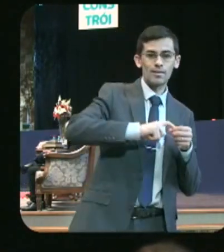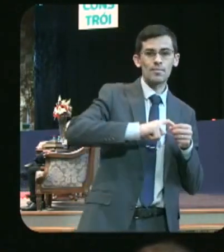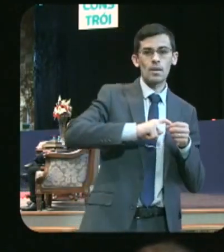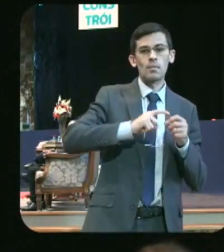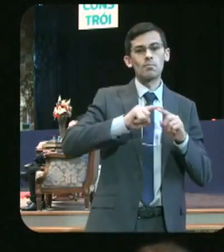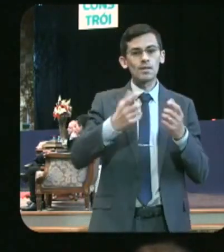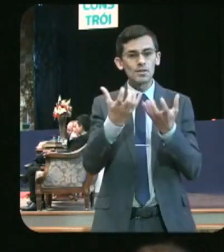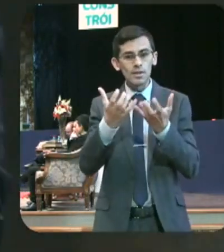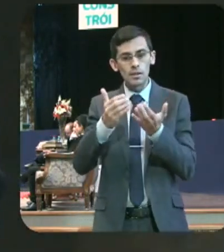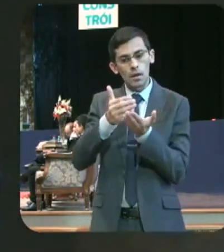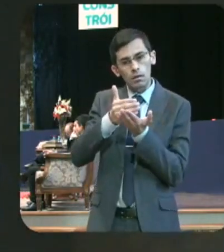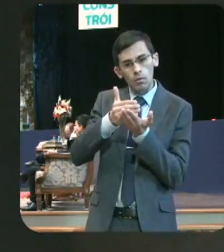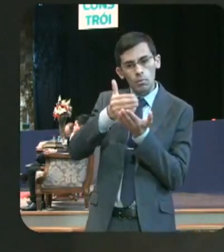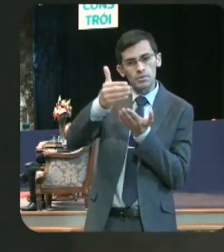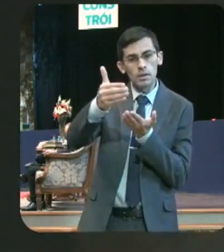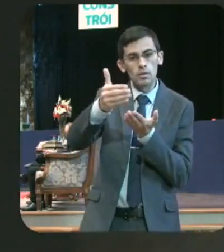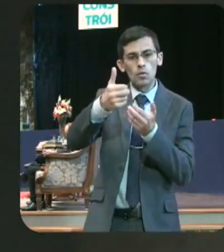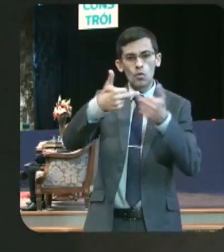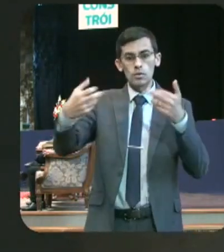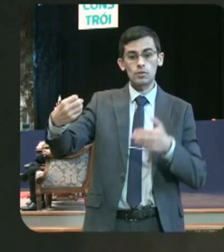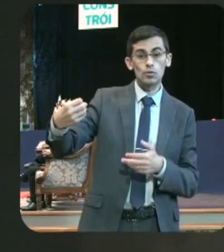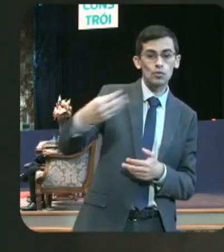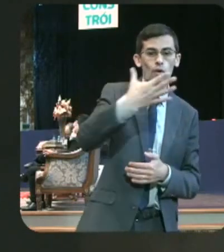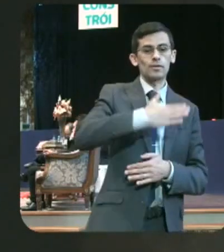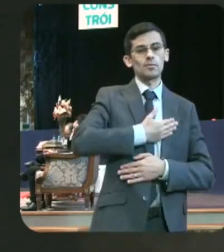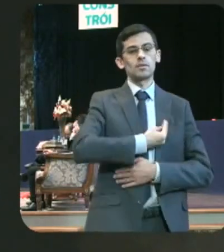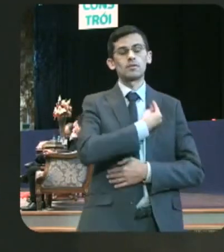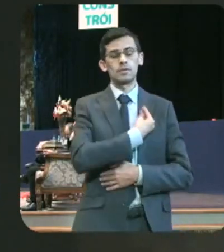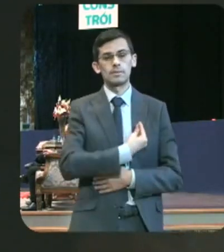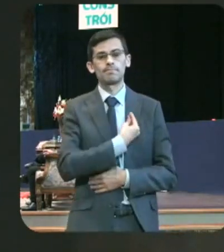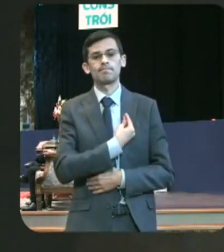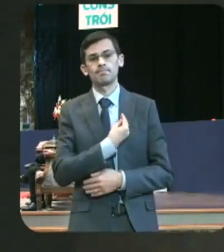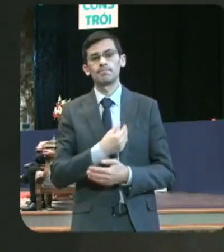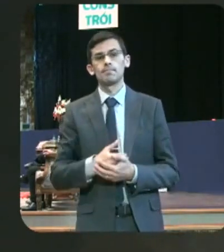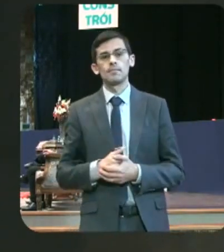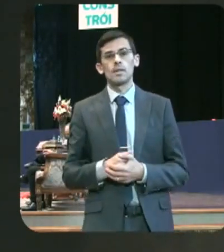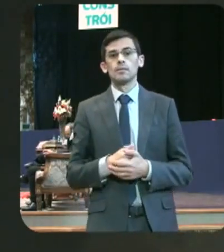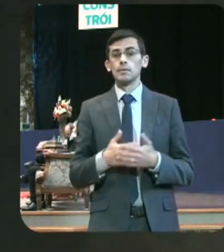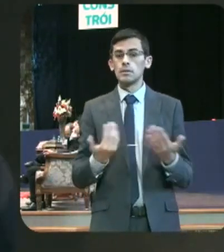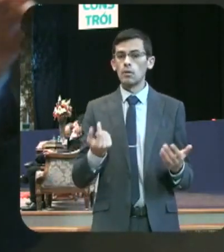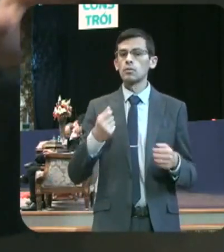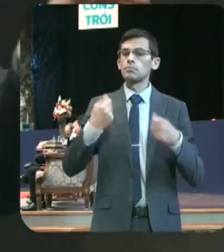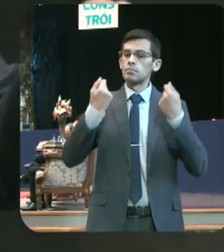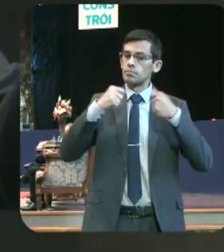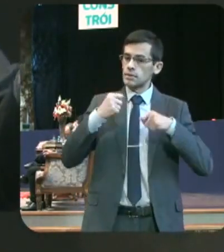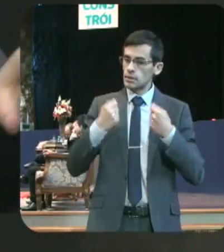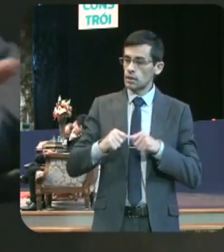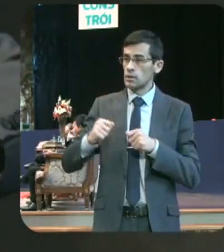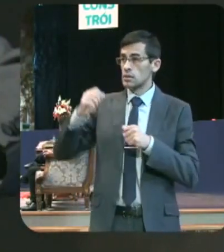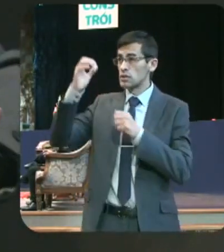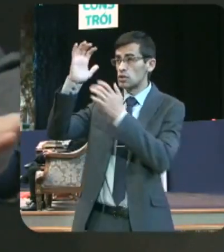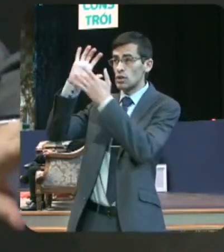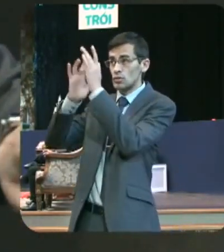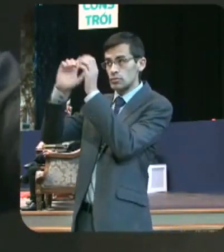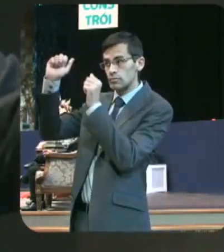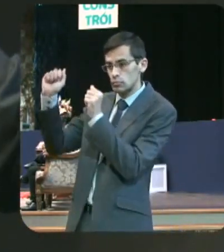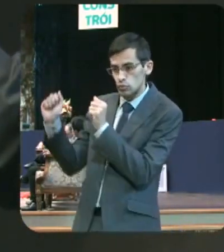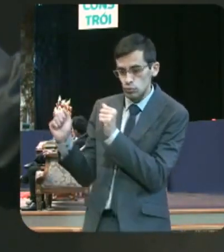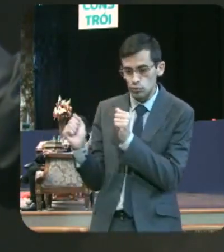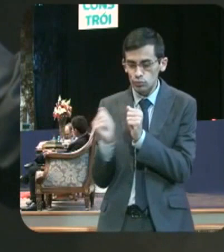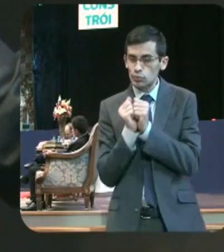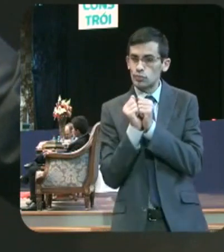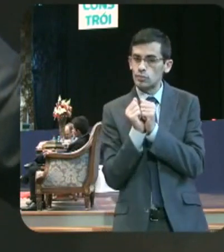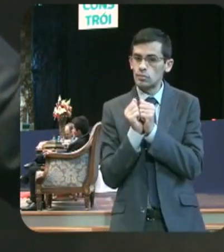mas eu gostaria que daqui para frente fosse coisa nova na minha vida, então eu vou precisar da intervenção de Jesus para resolver o